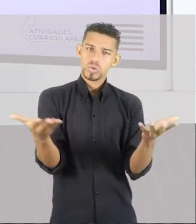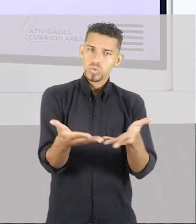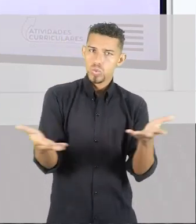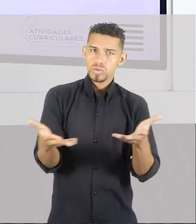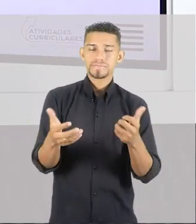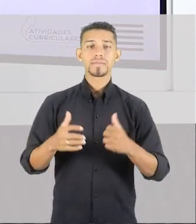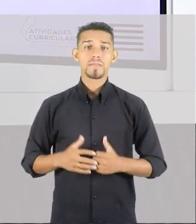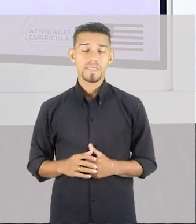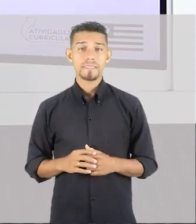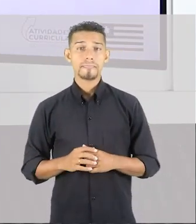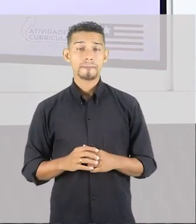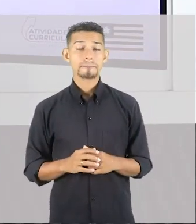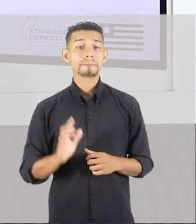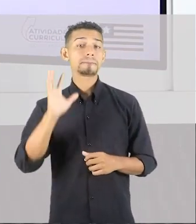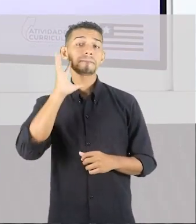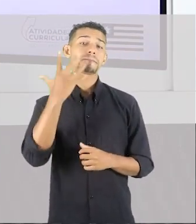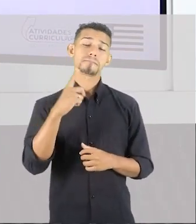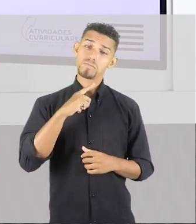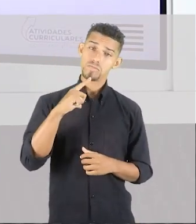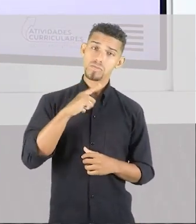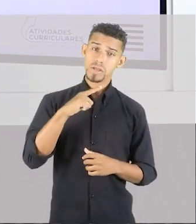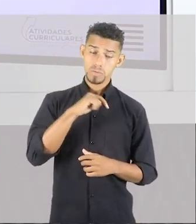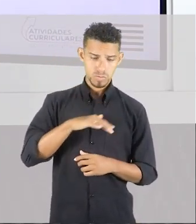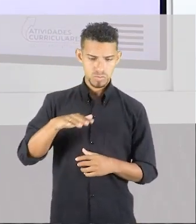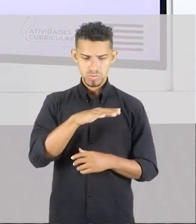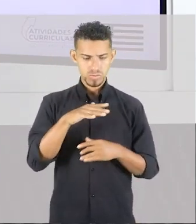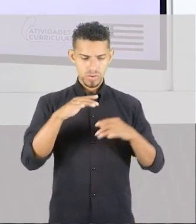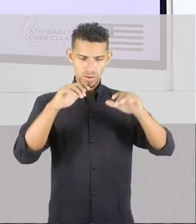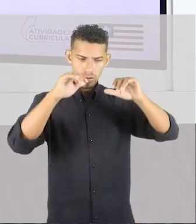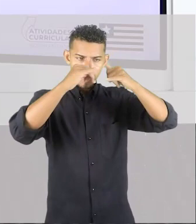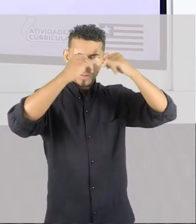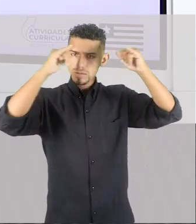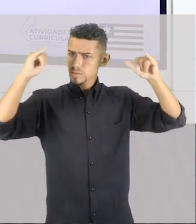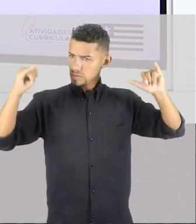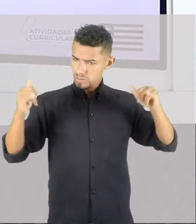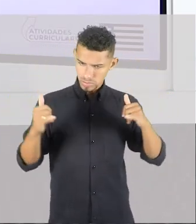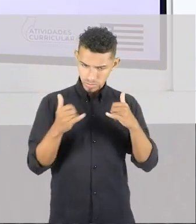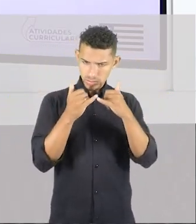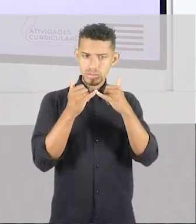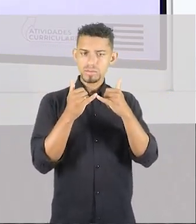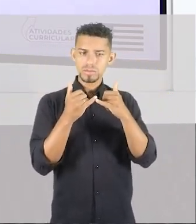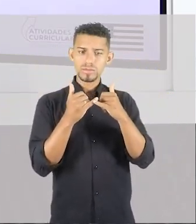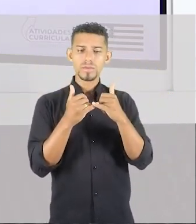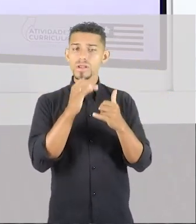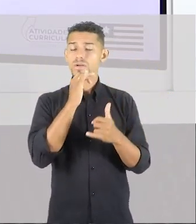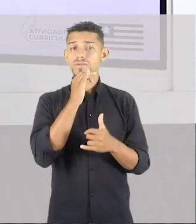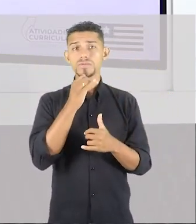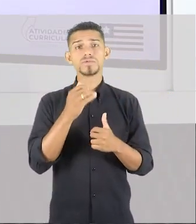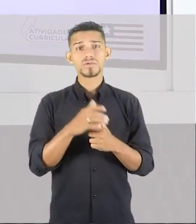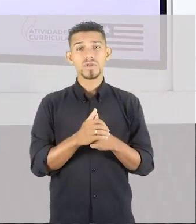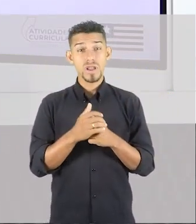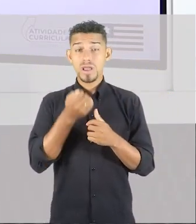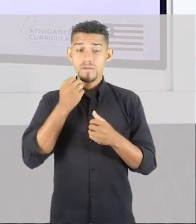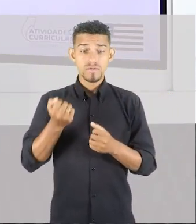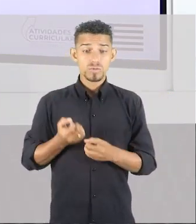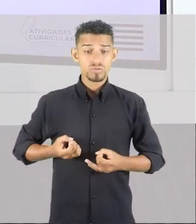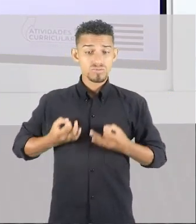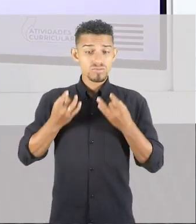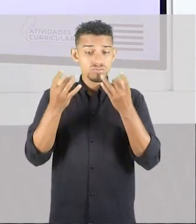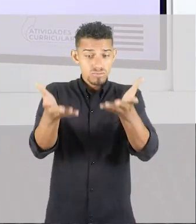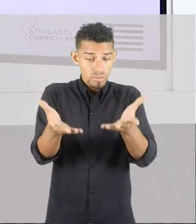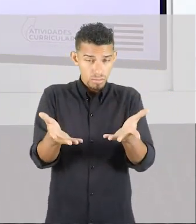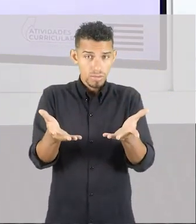hoje, é quando existe um campo magnético e eu vou lançar nesse campo